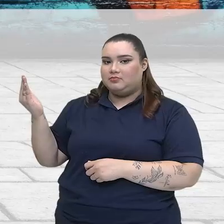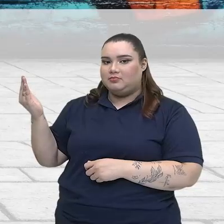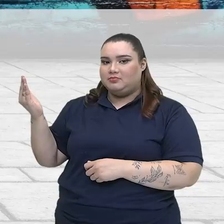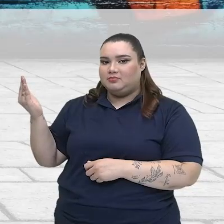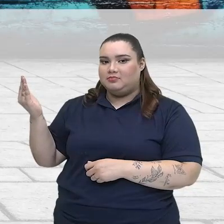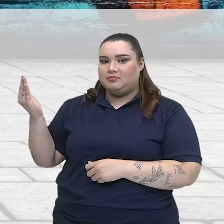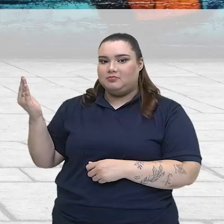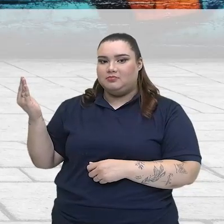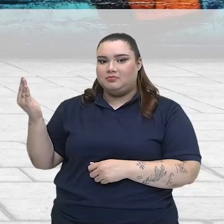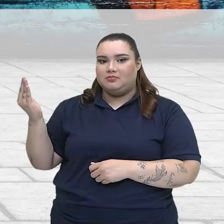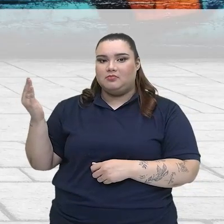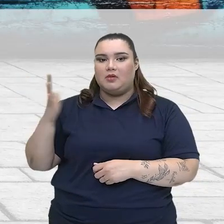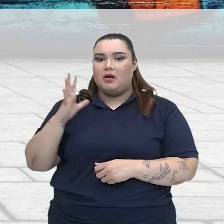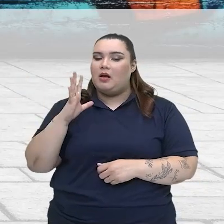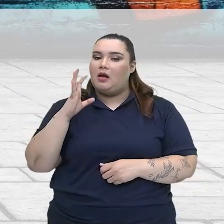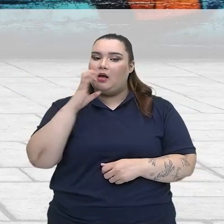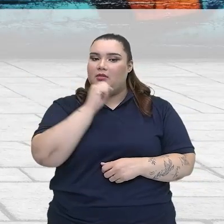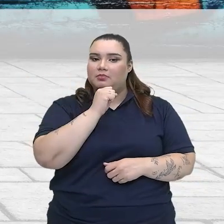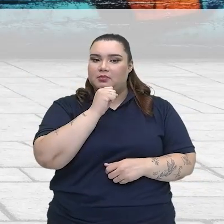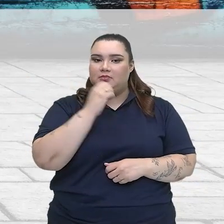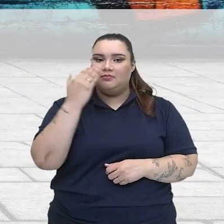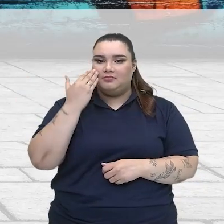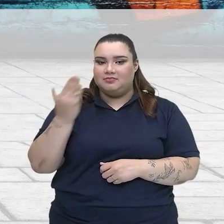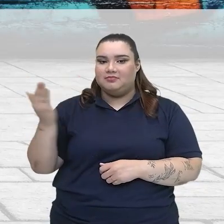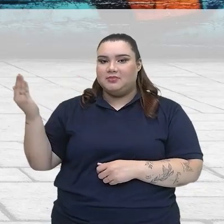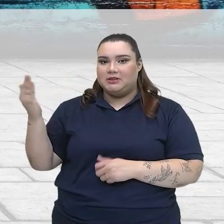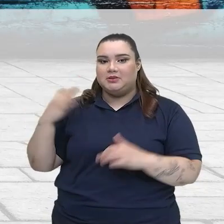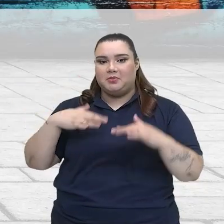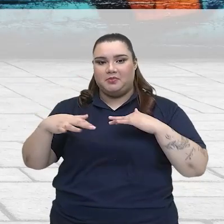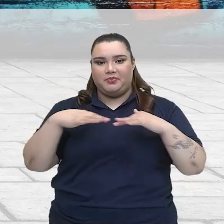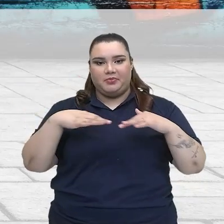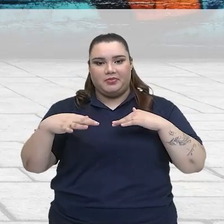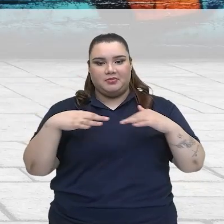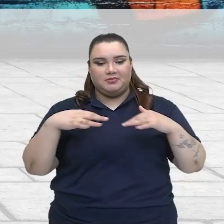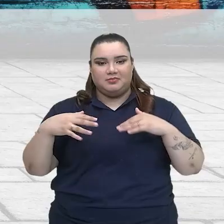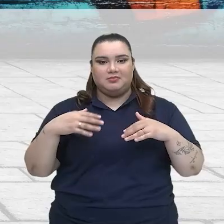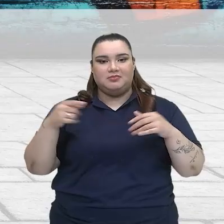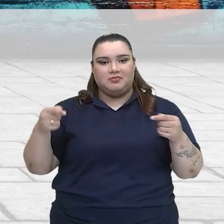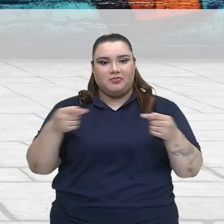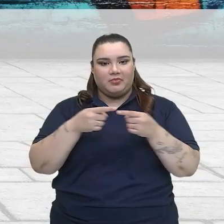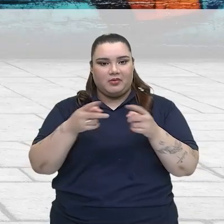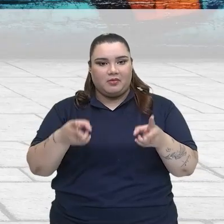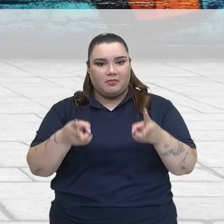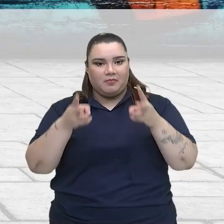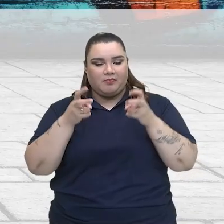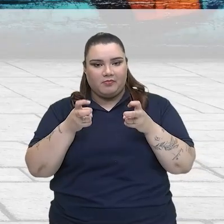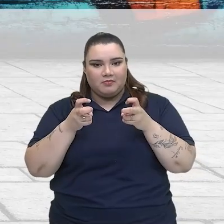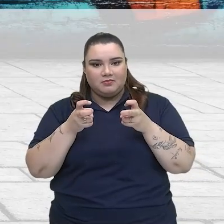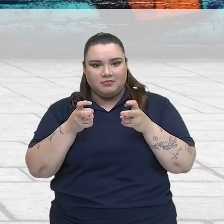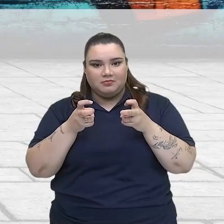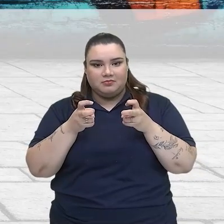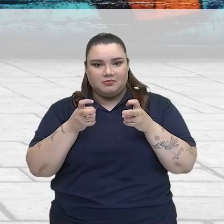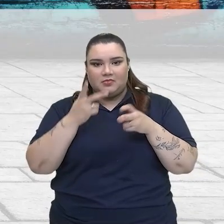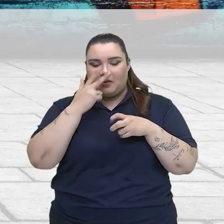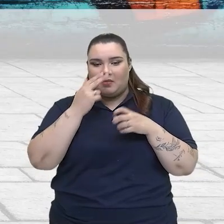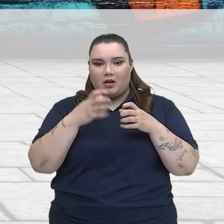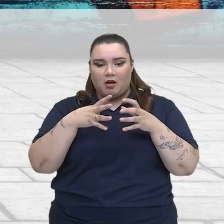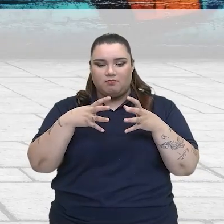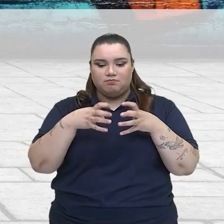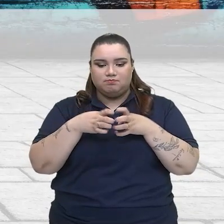os joelhos, fazendo semiflexão dos joelhos e esticando o joelho rapidamente.